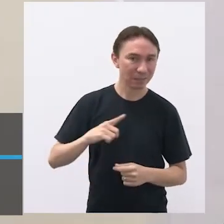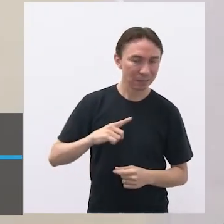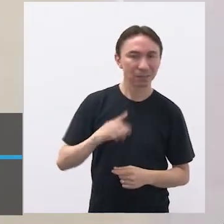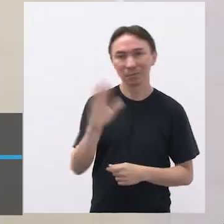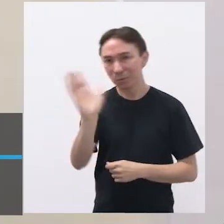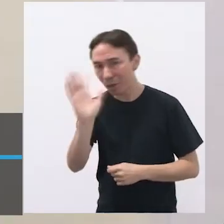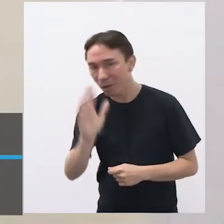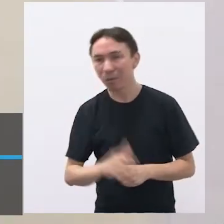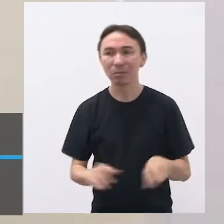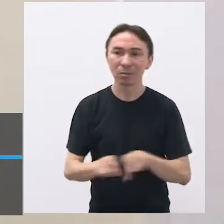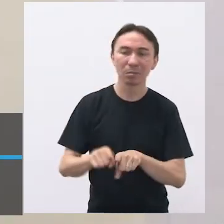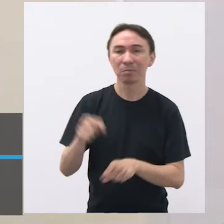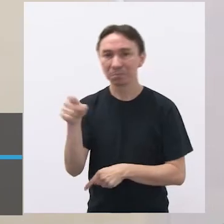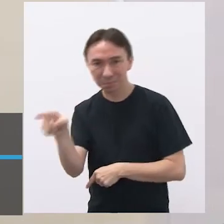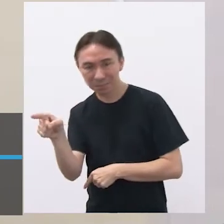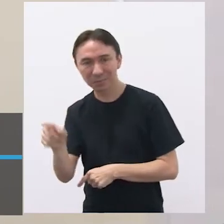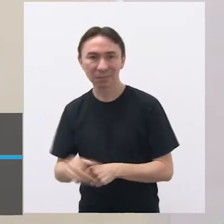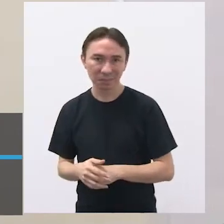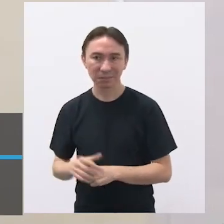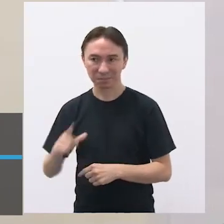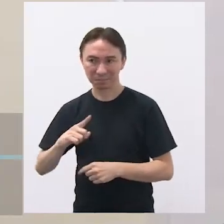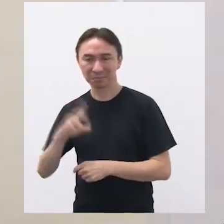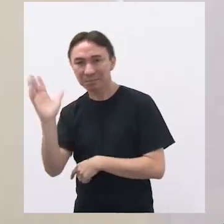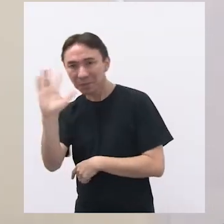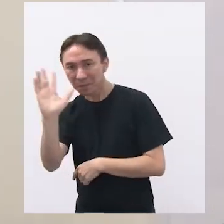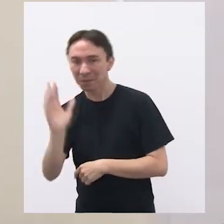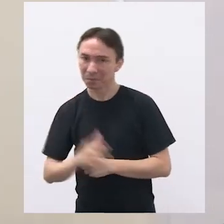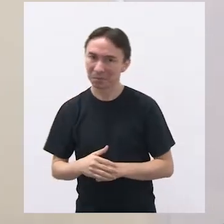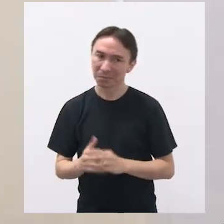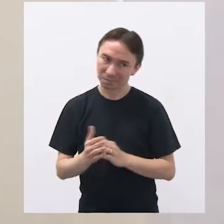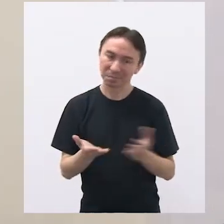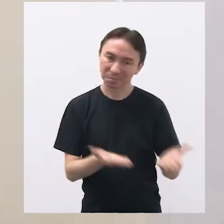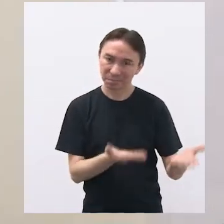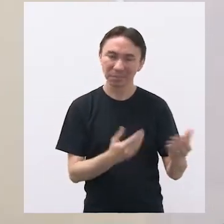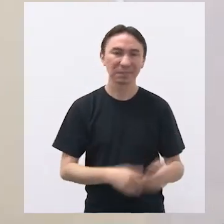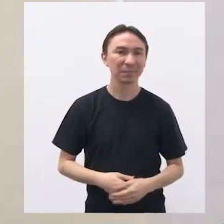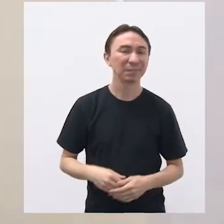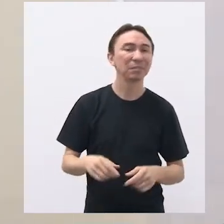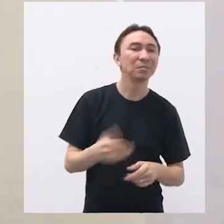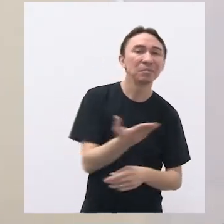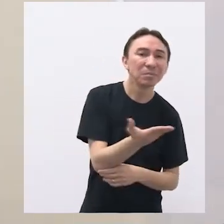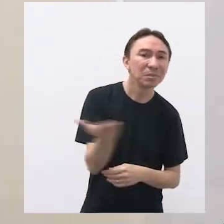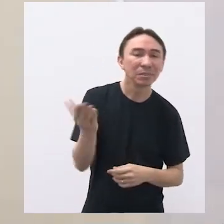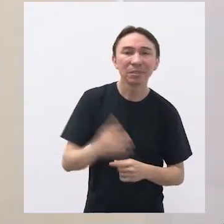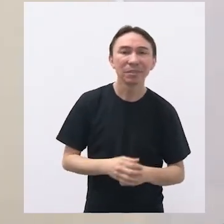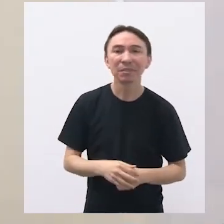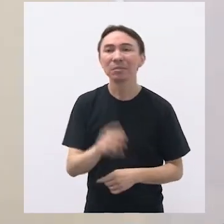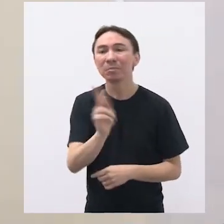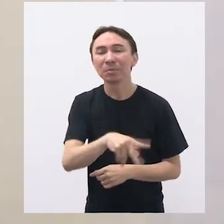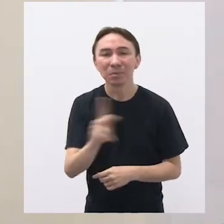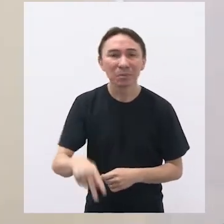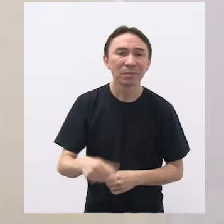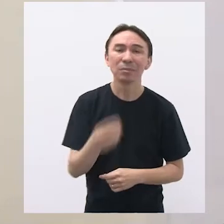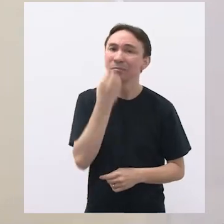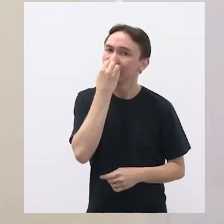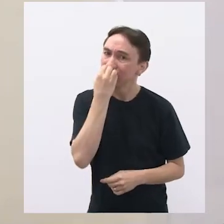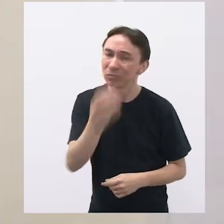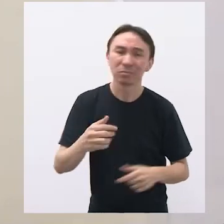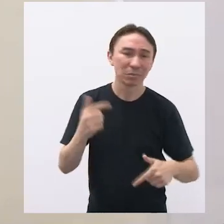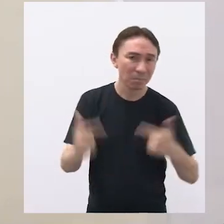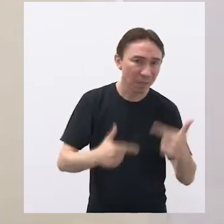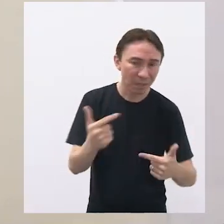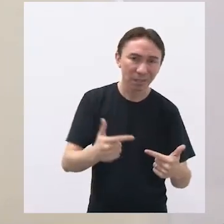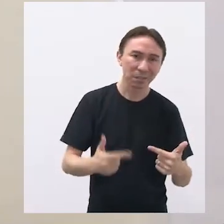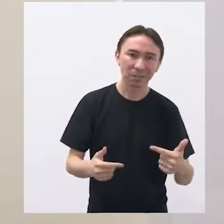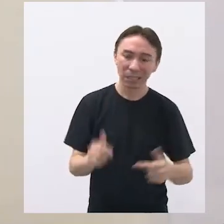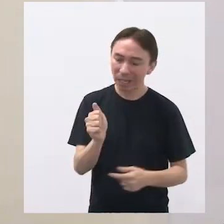E, professores, bom trabalho, bom ATPC para vocês, estamos todos